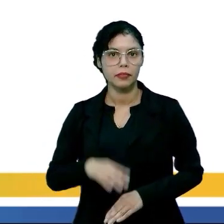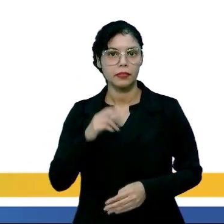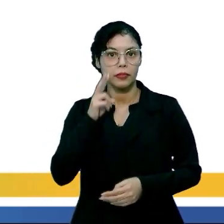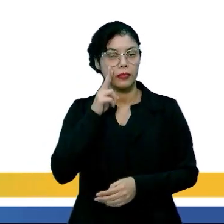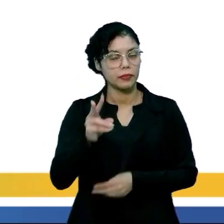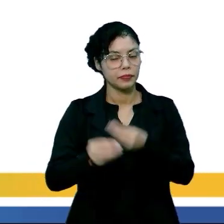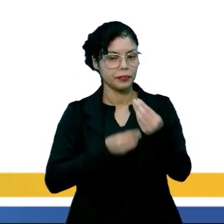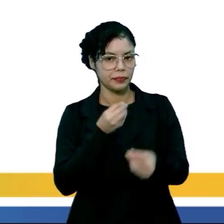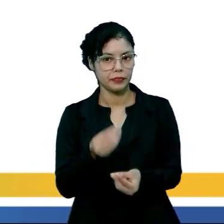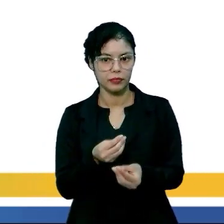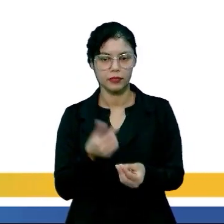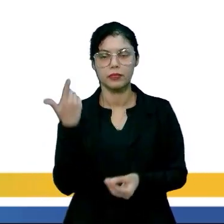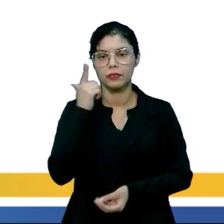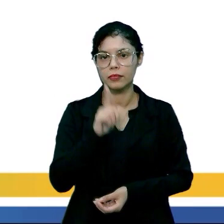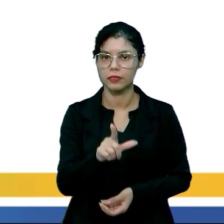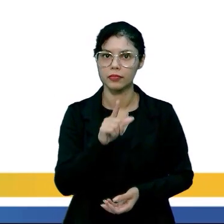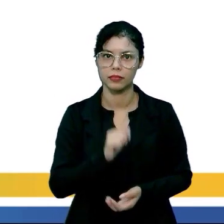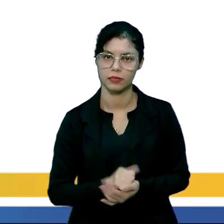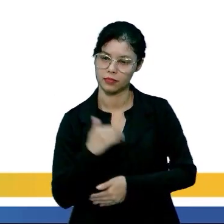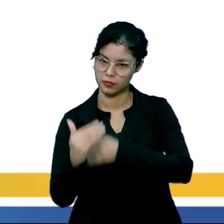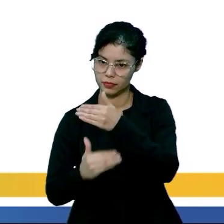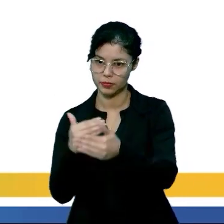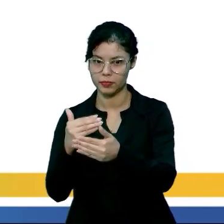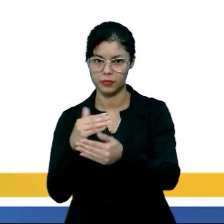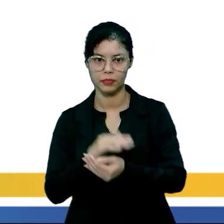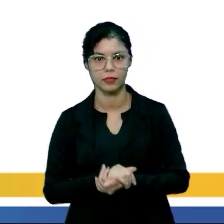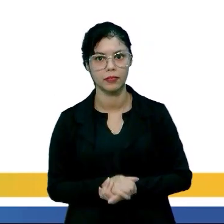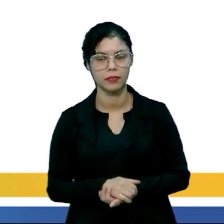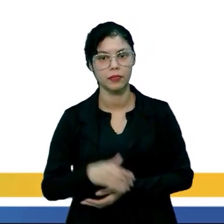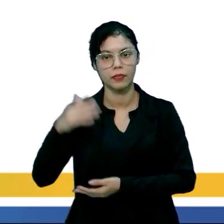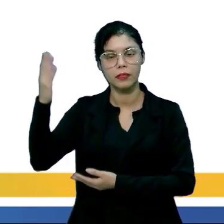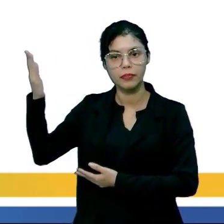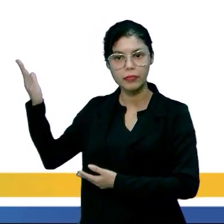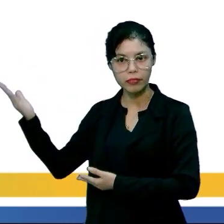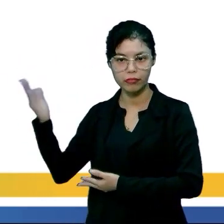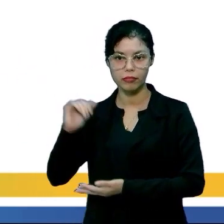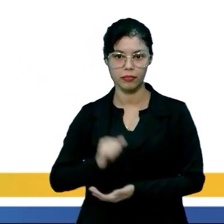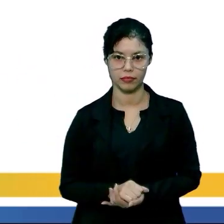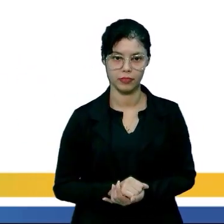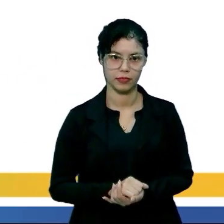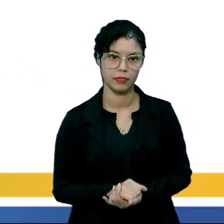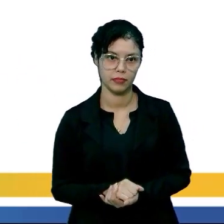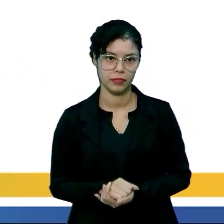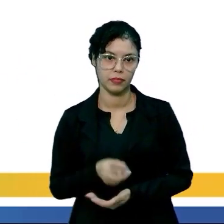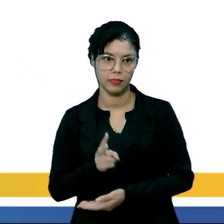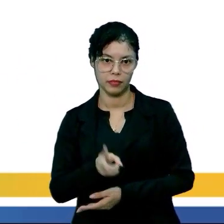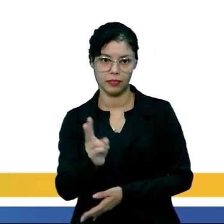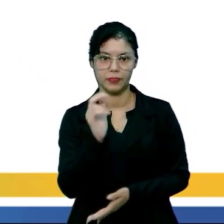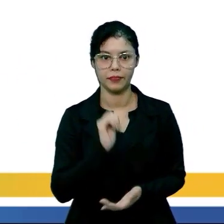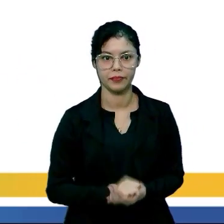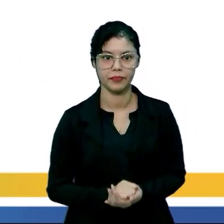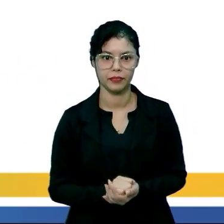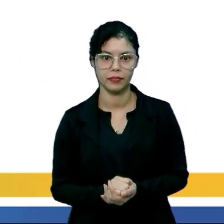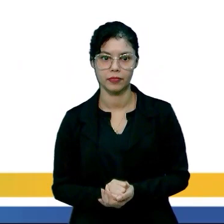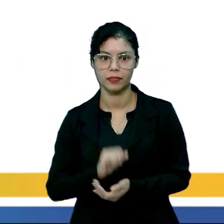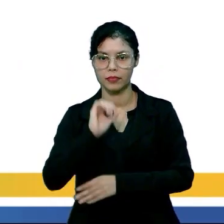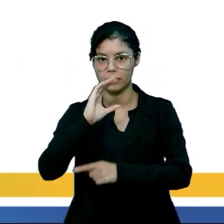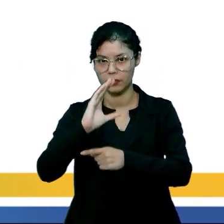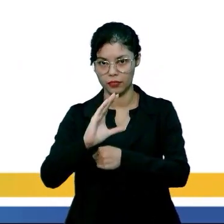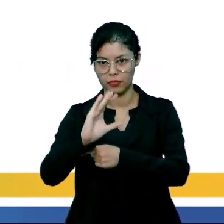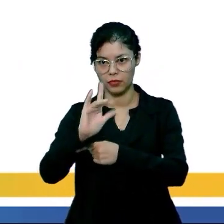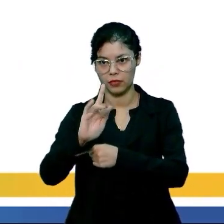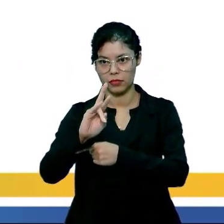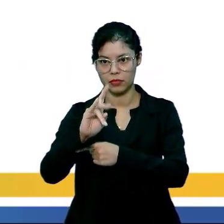ver como é que eles conseguiram, né, evoluir. Então, olha aqui, segue isso aqui. Isso aqui é um cladograma,